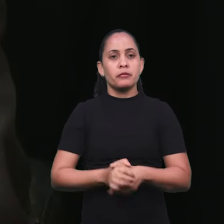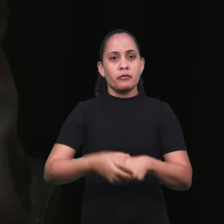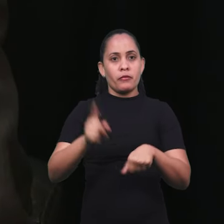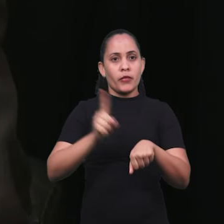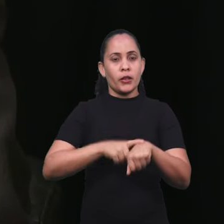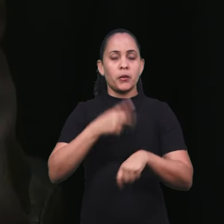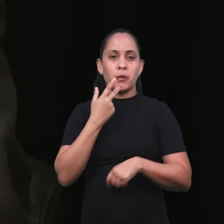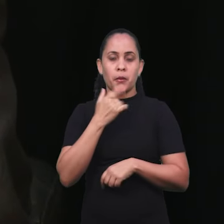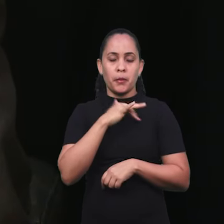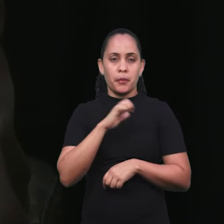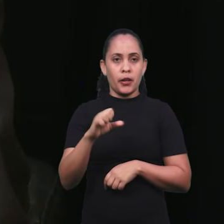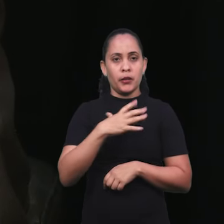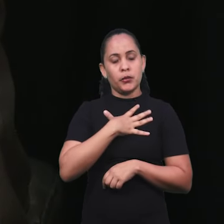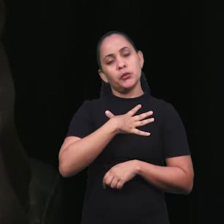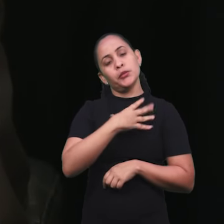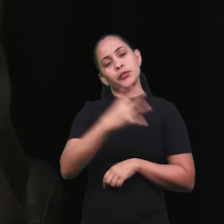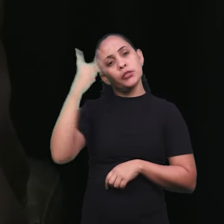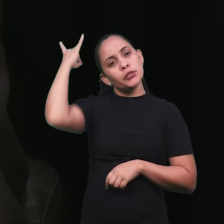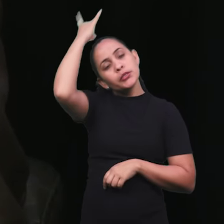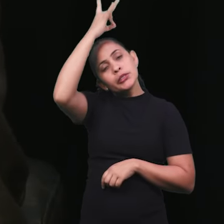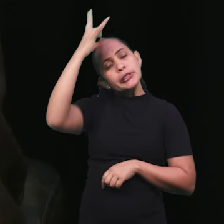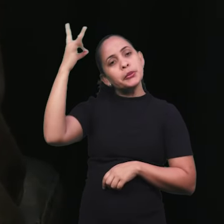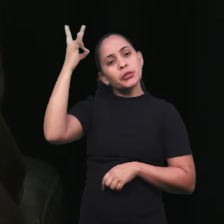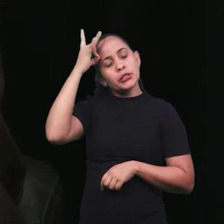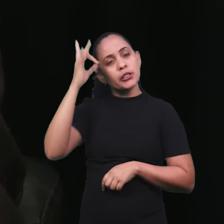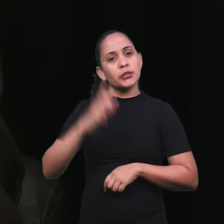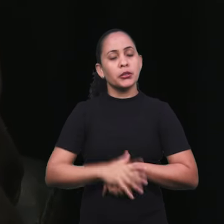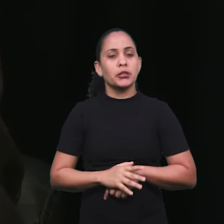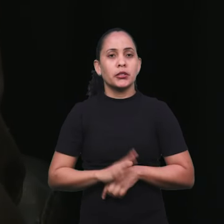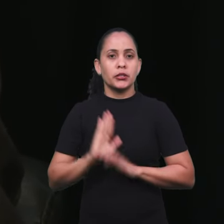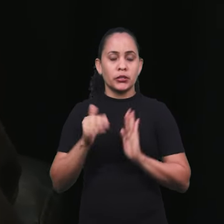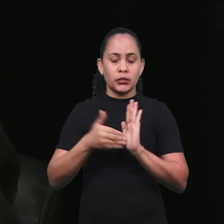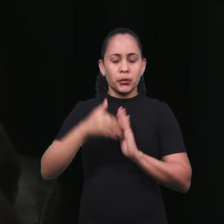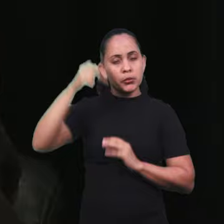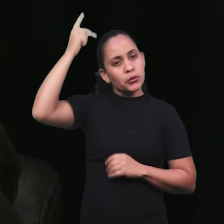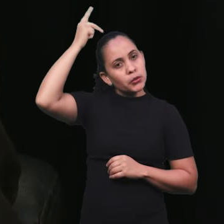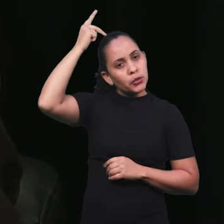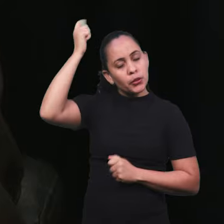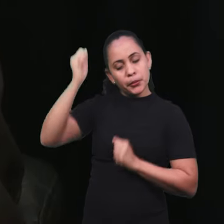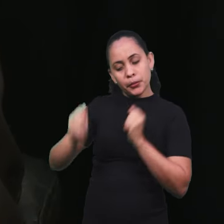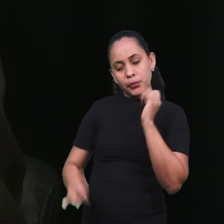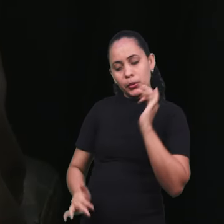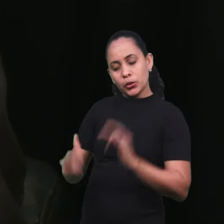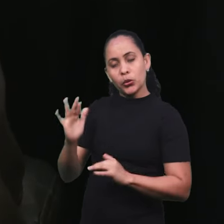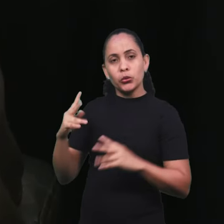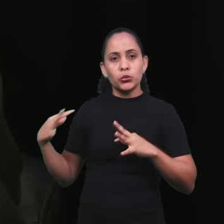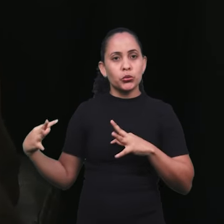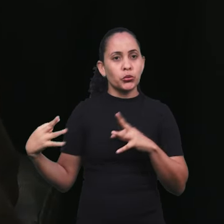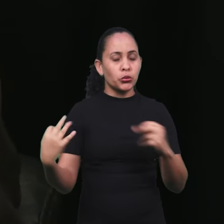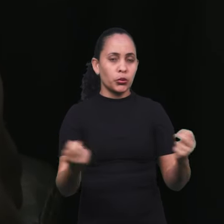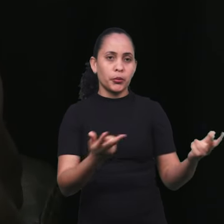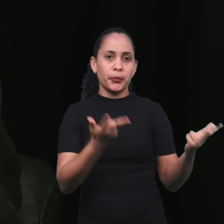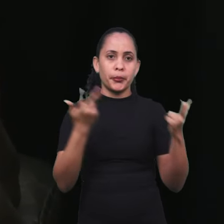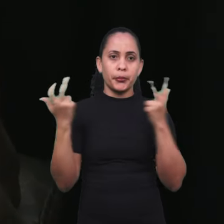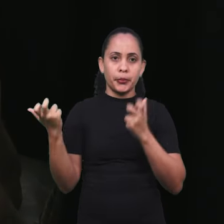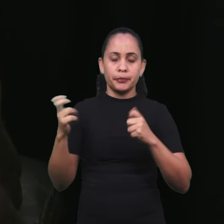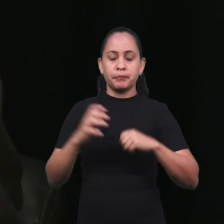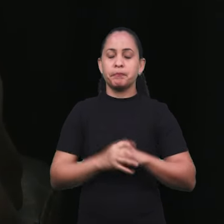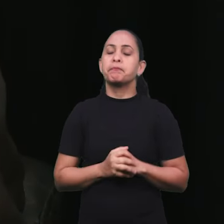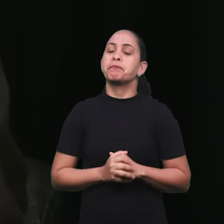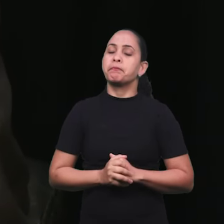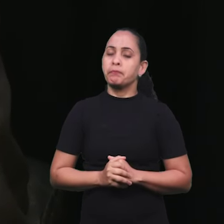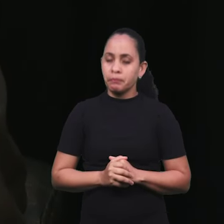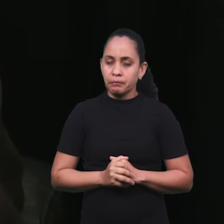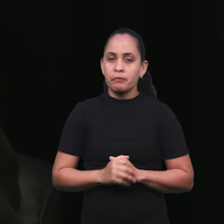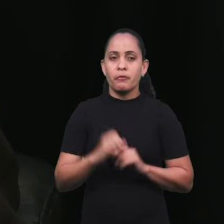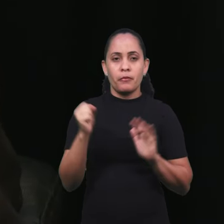o momento do Pai, do Filho e também do Espírito Santo, que foi lá em Pentecostes, né? Perfeito. E aqueles que ouviram o que ele ia fazer,